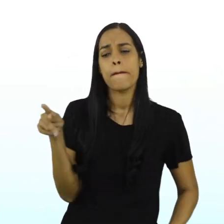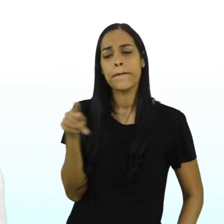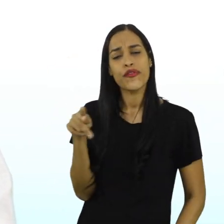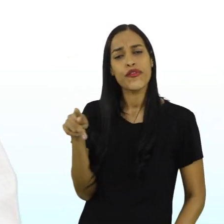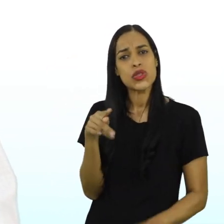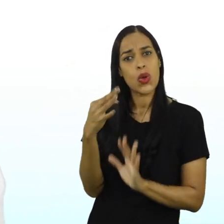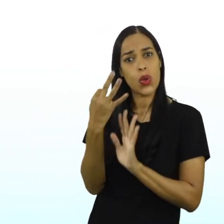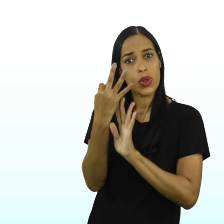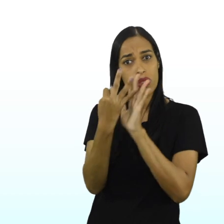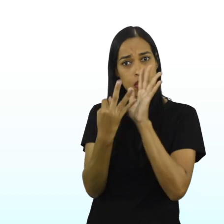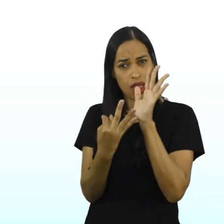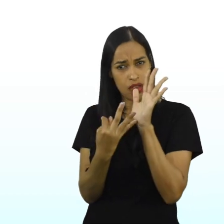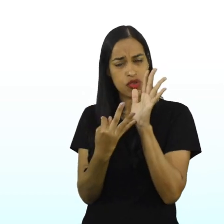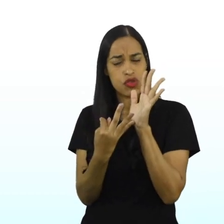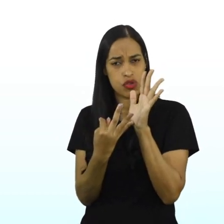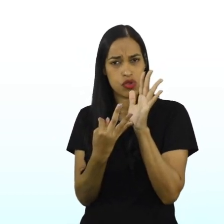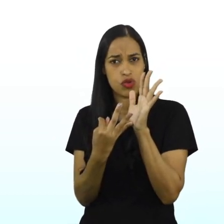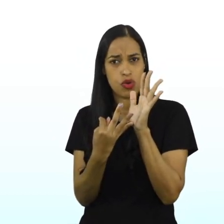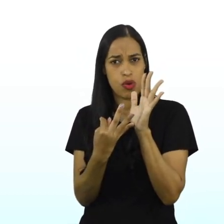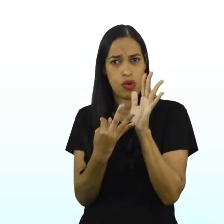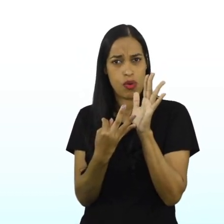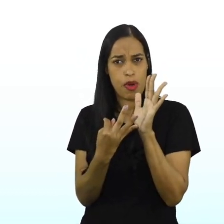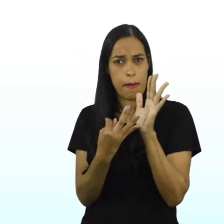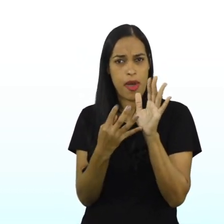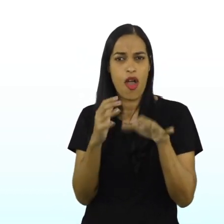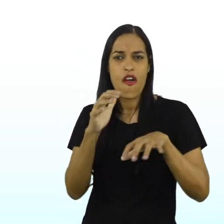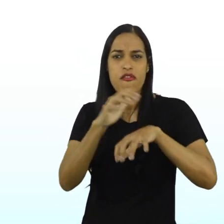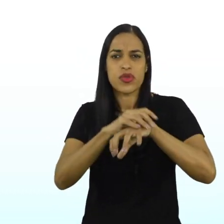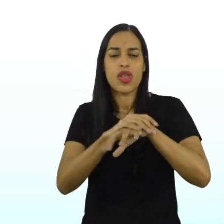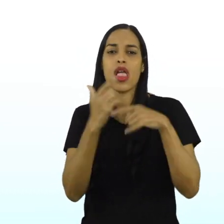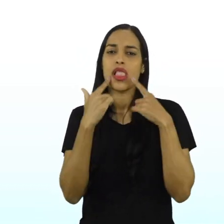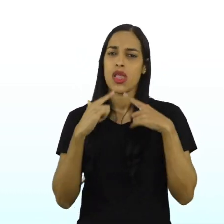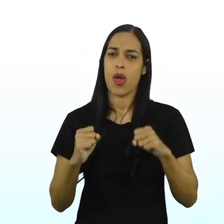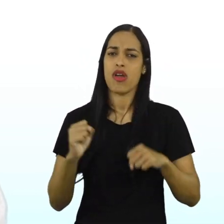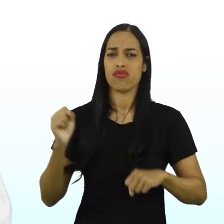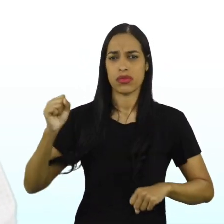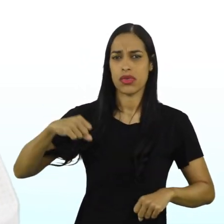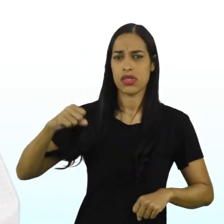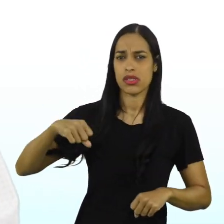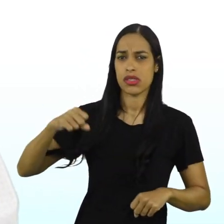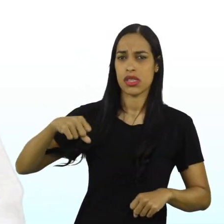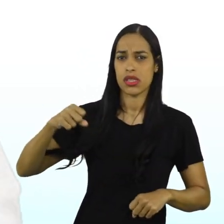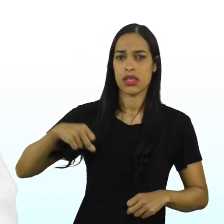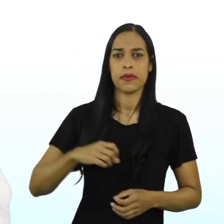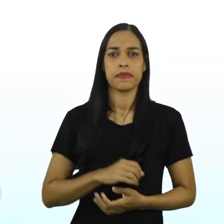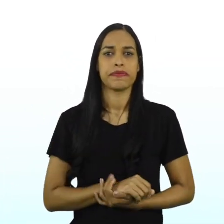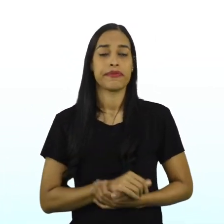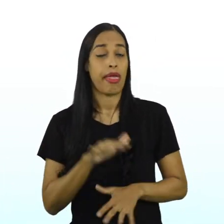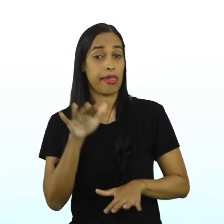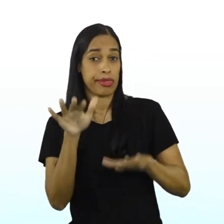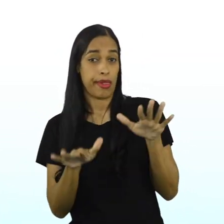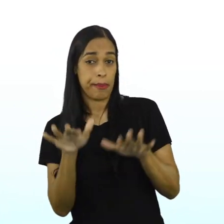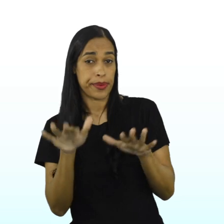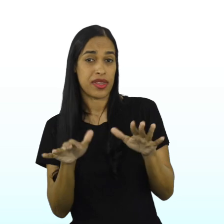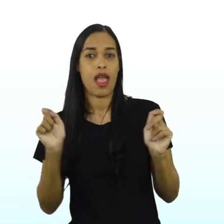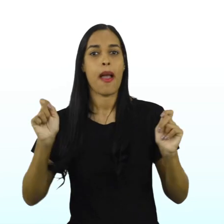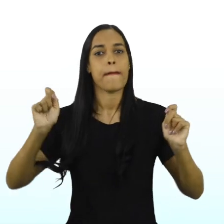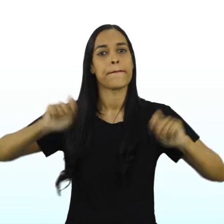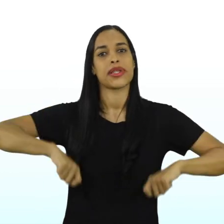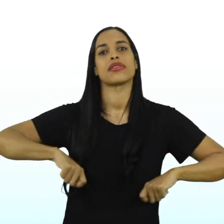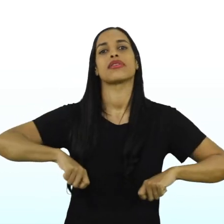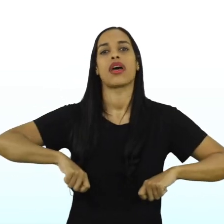texto pode existir mais de uma função da linguagem? Claro que pode. Vai depender muito da